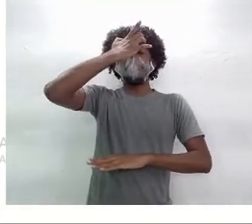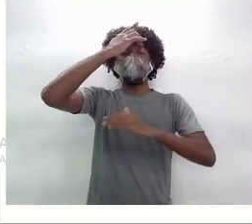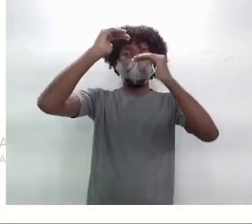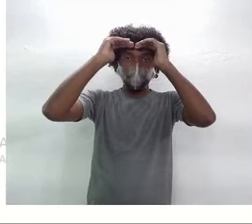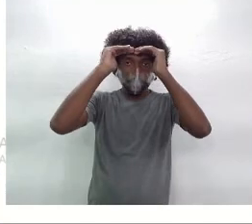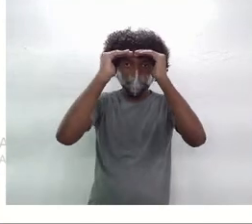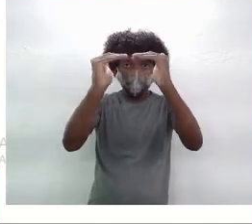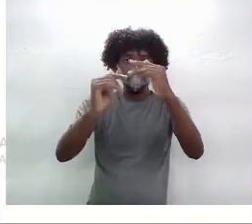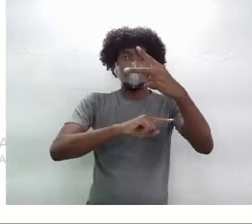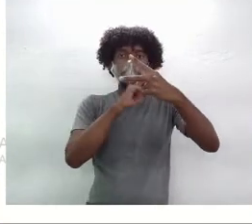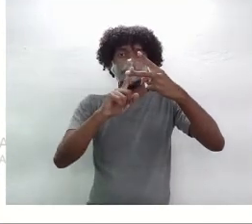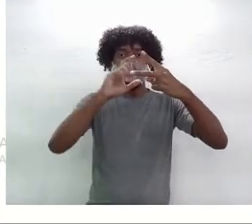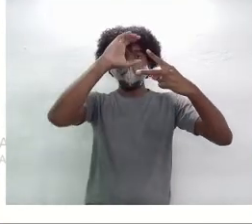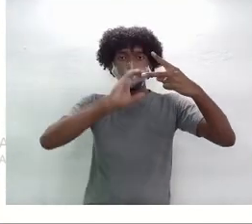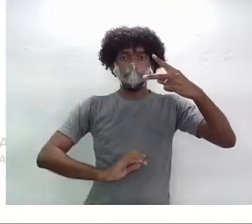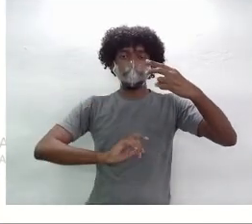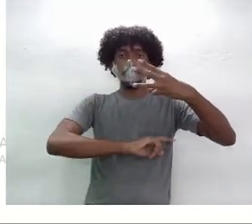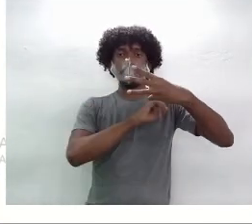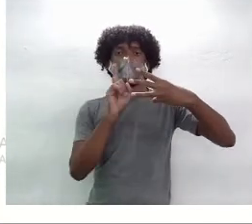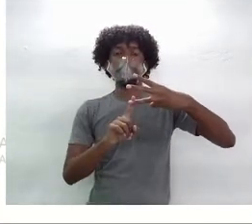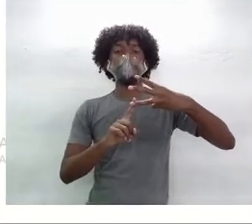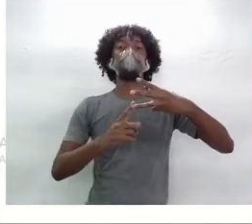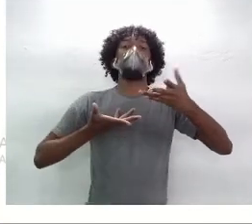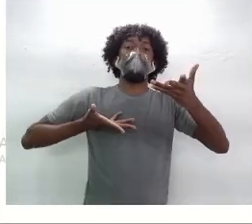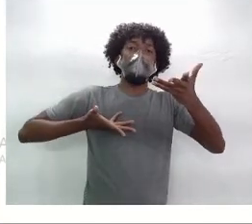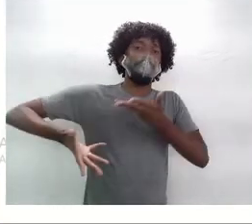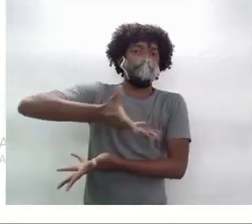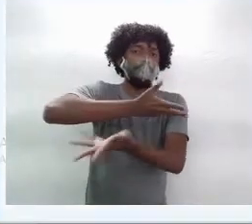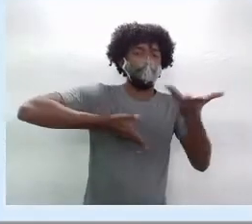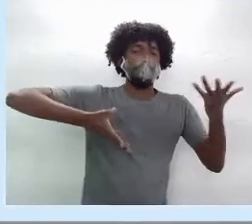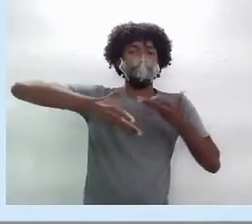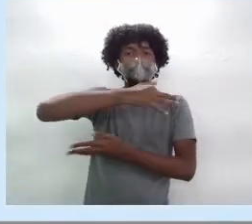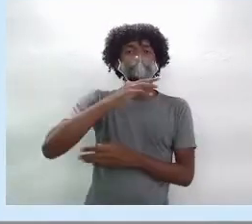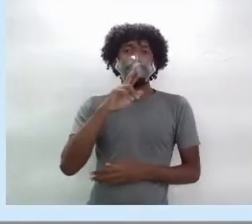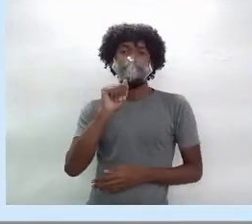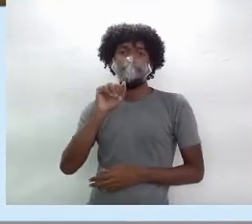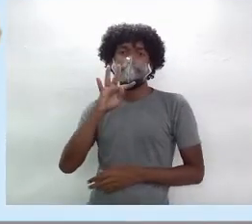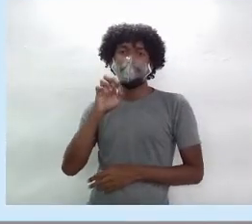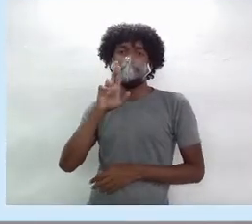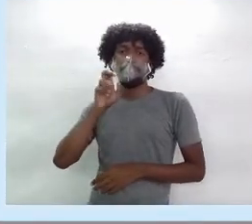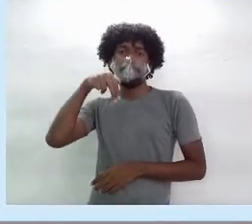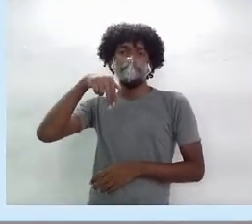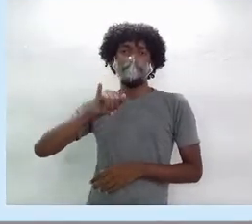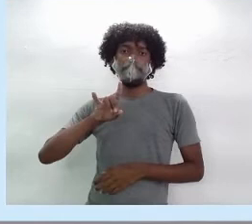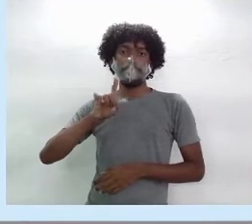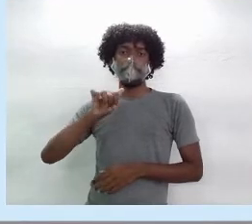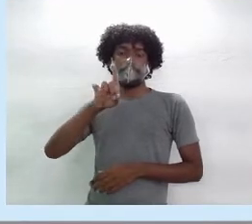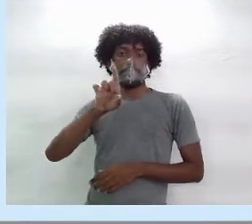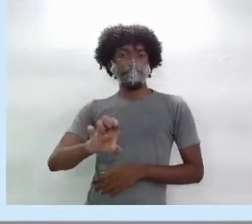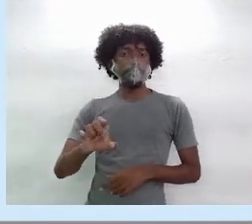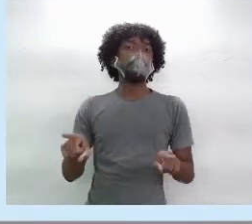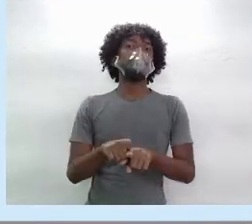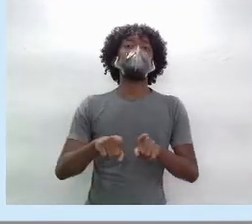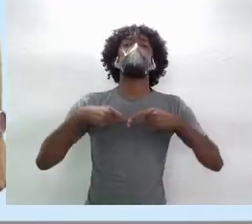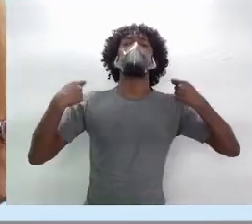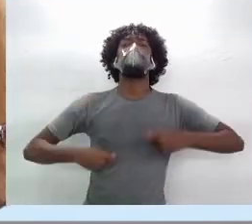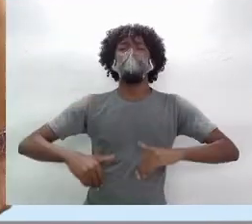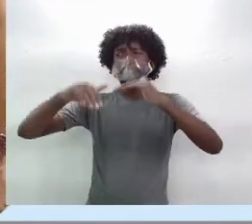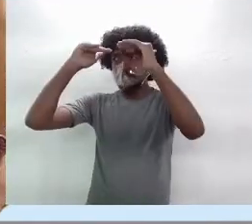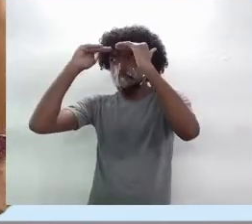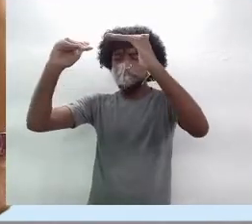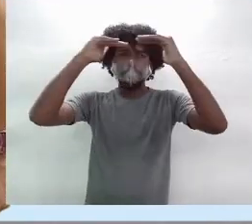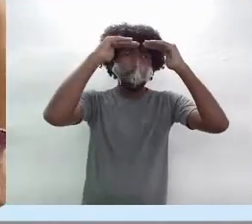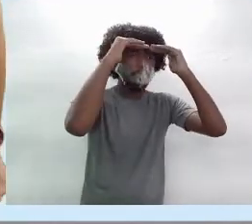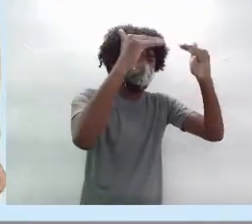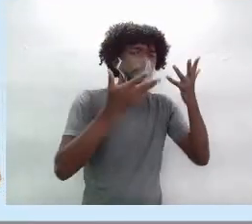respeito, cidadania, fraternidade. Lembrando sempre que respeitar o outro em